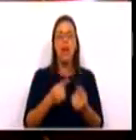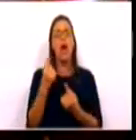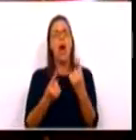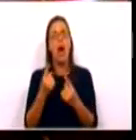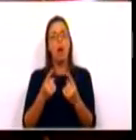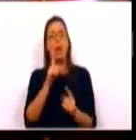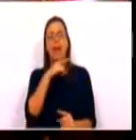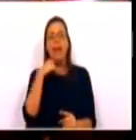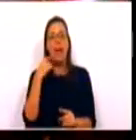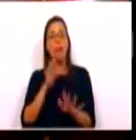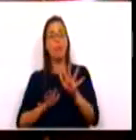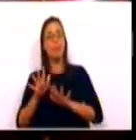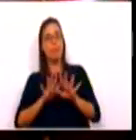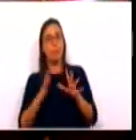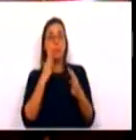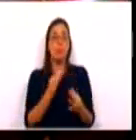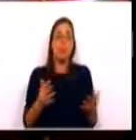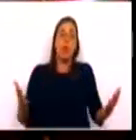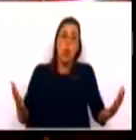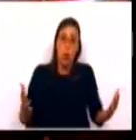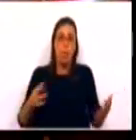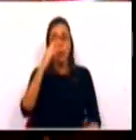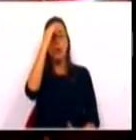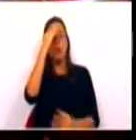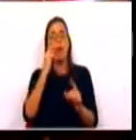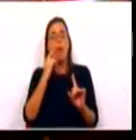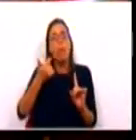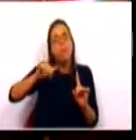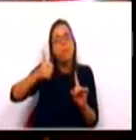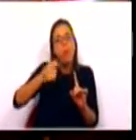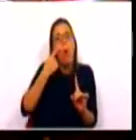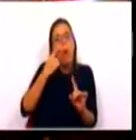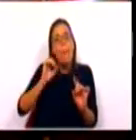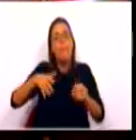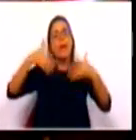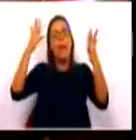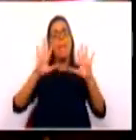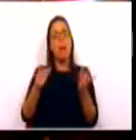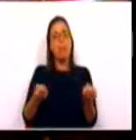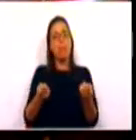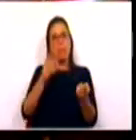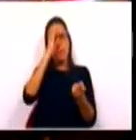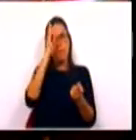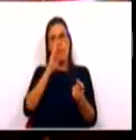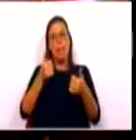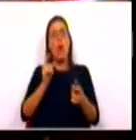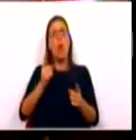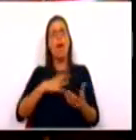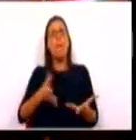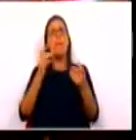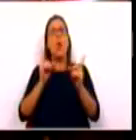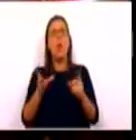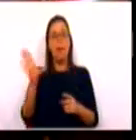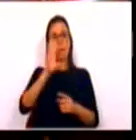alguns raros recuos, como é normal em qualquer esforço pioneiro, mas com uma direção bem definida no sentido de uma